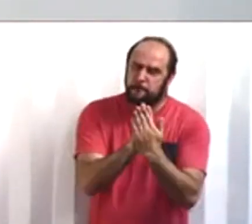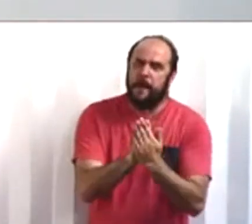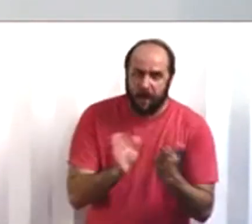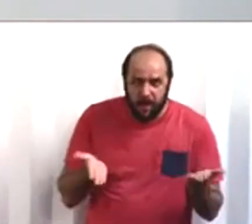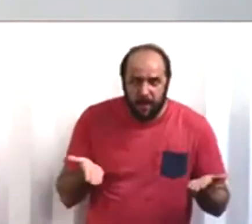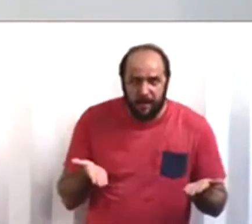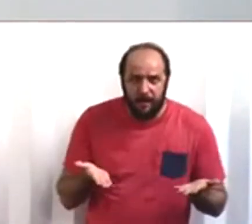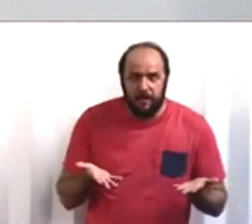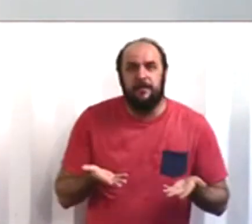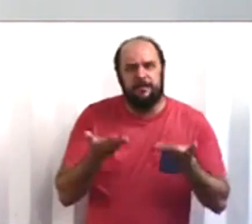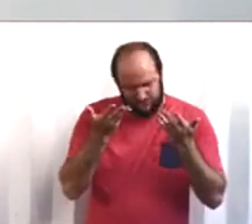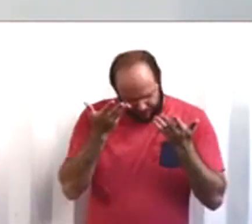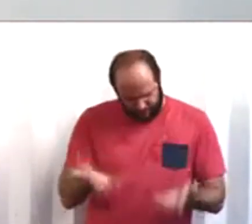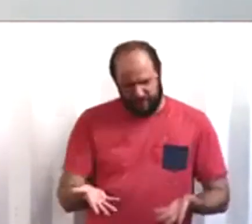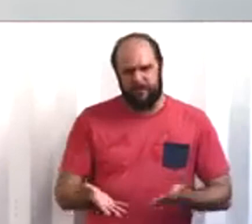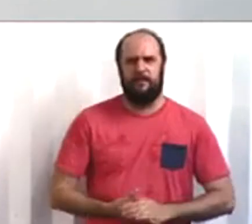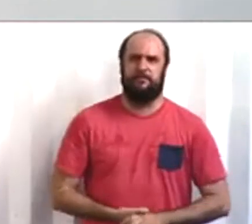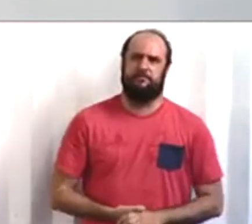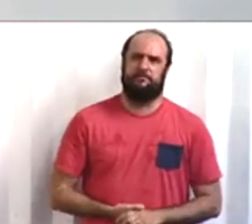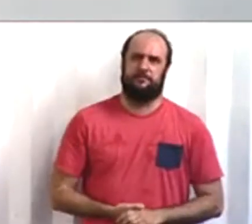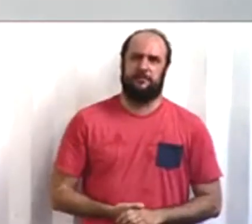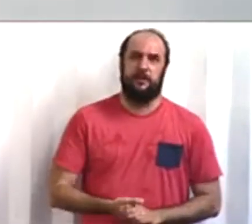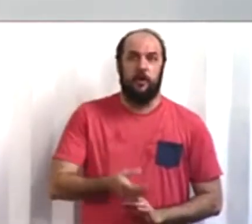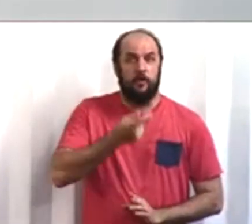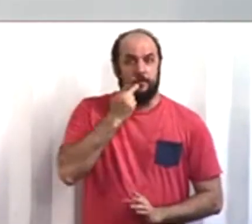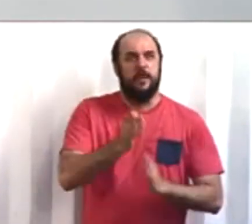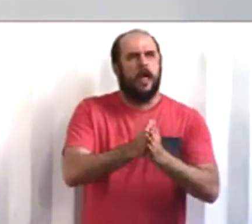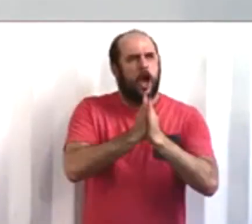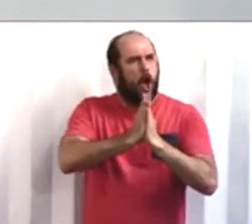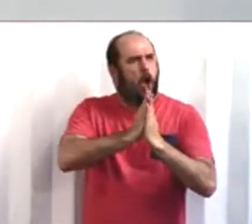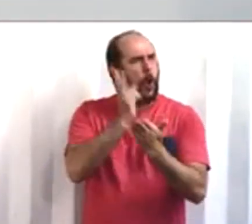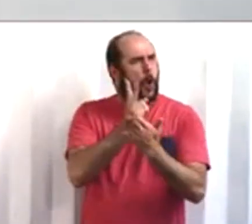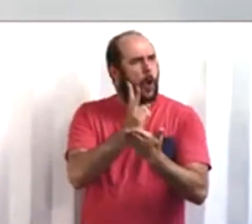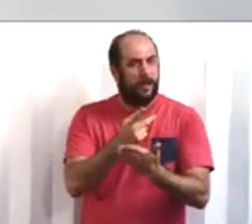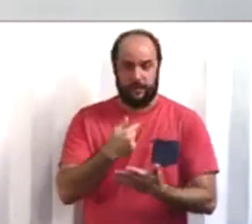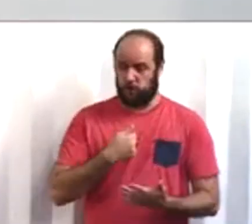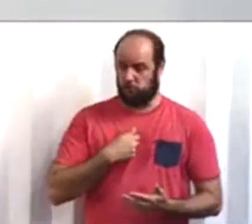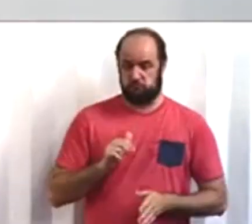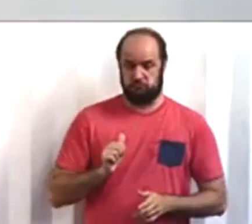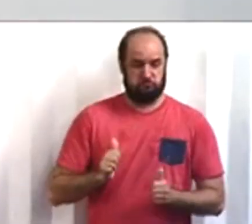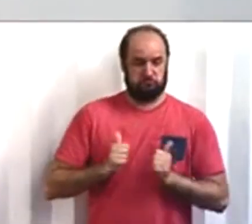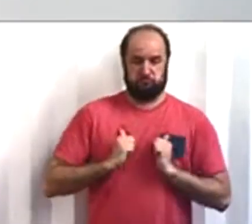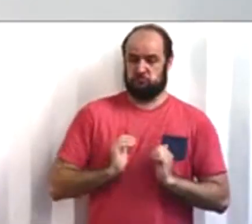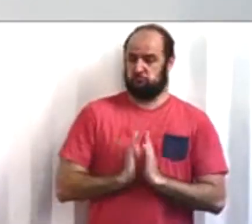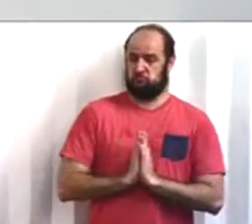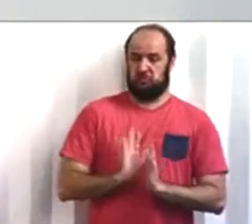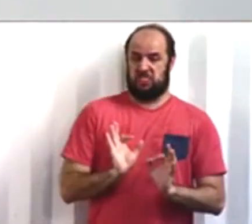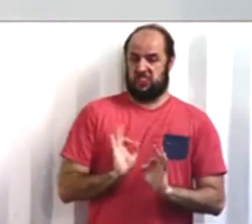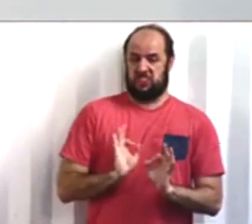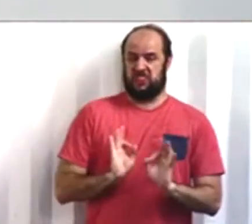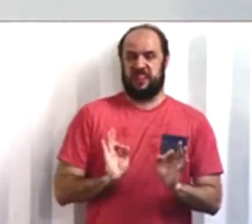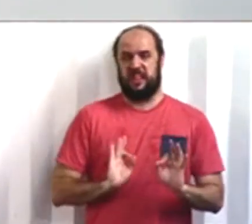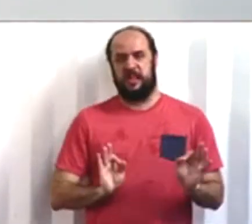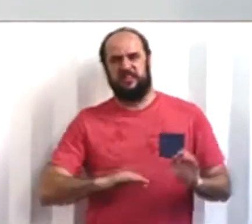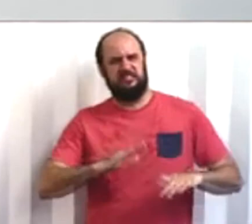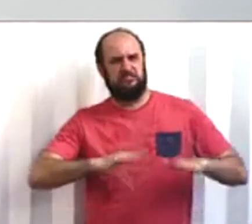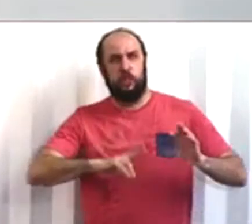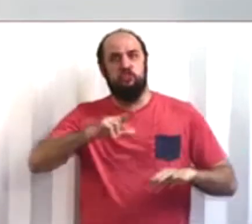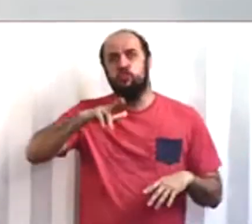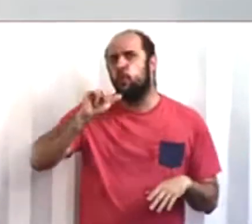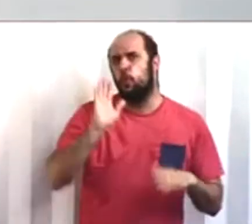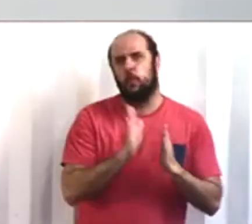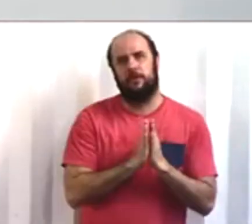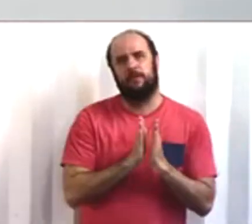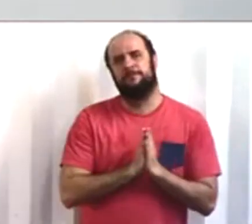sim, Senhor. Quando diz orai sem cessar, mas eu não oro nem de vez em quando, eu não oro